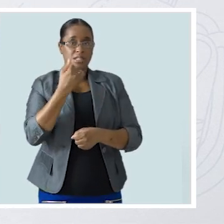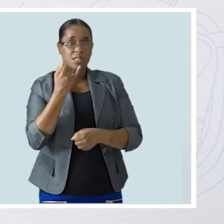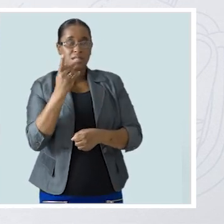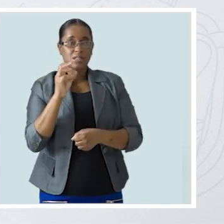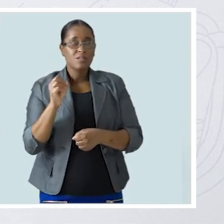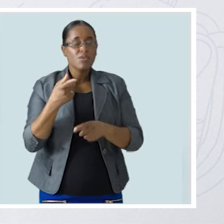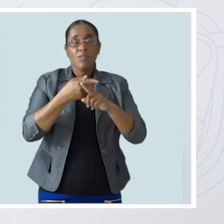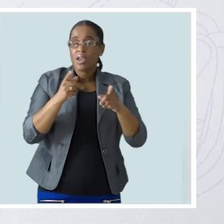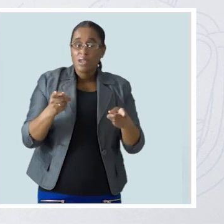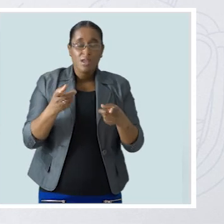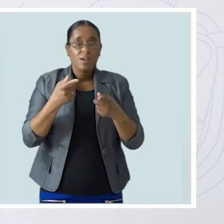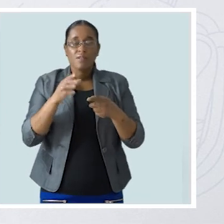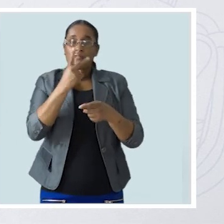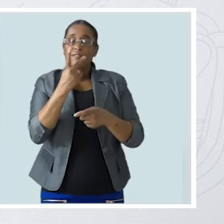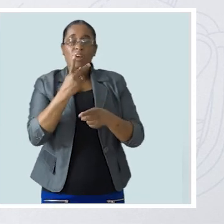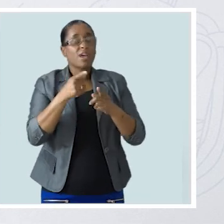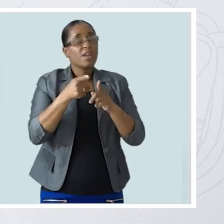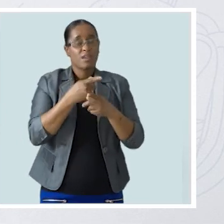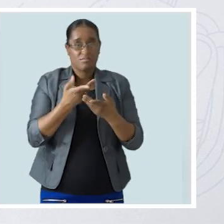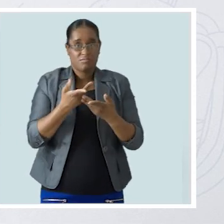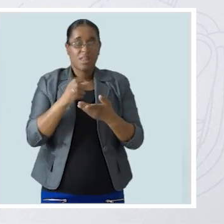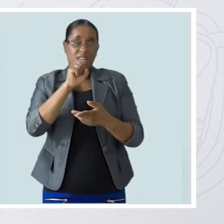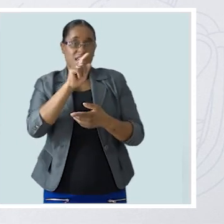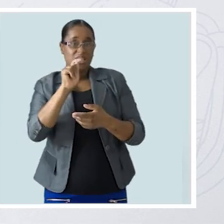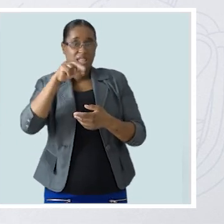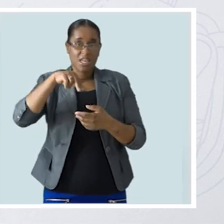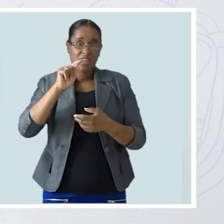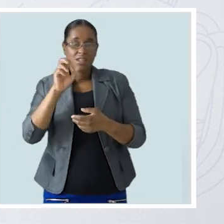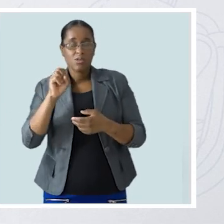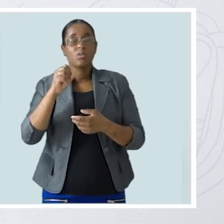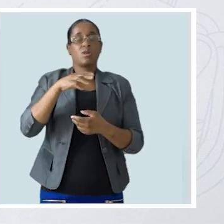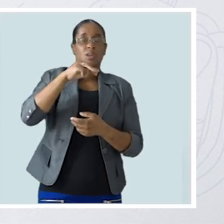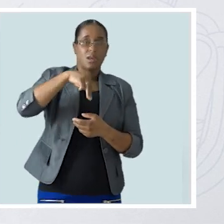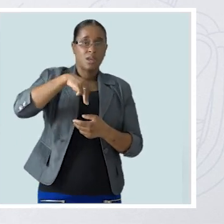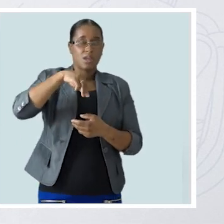em gênero, em número e em grau.